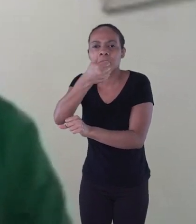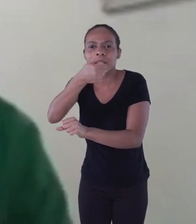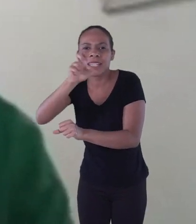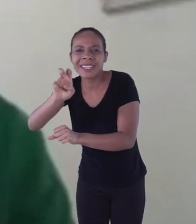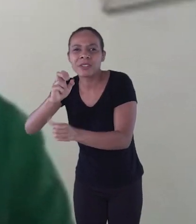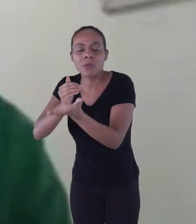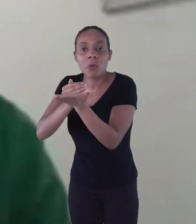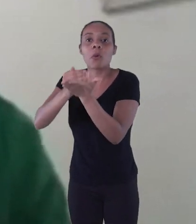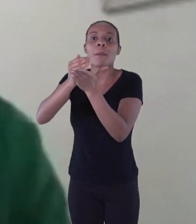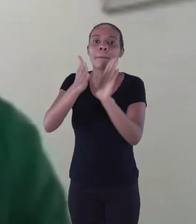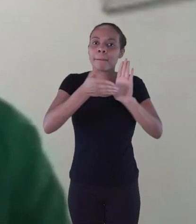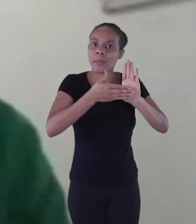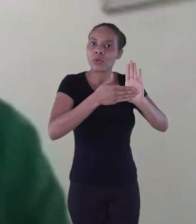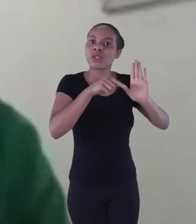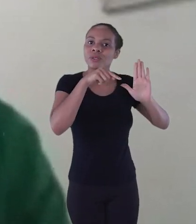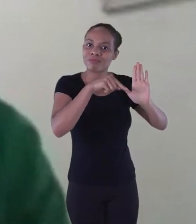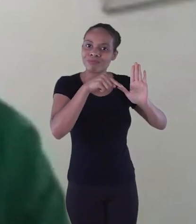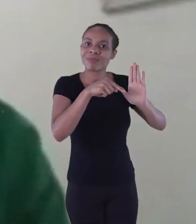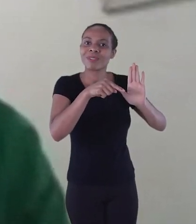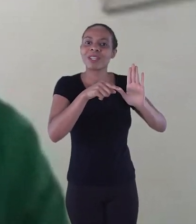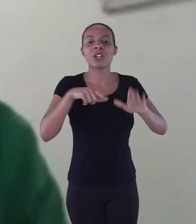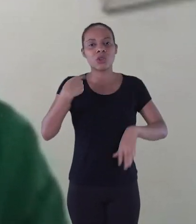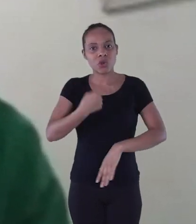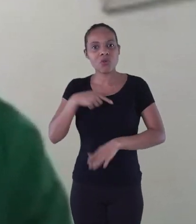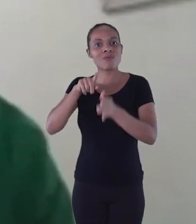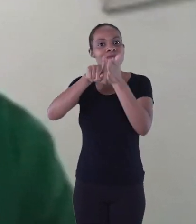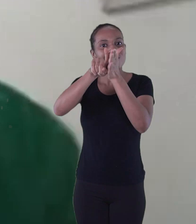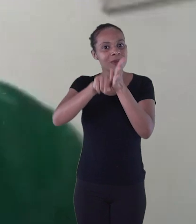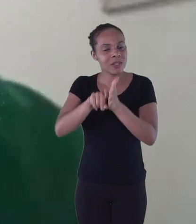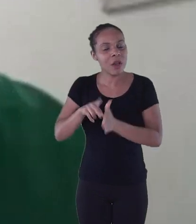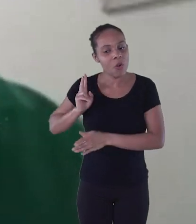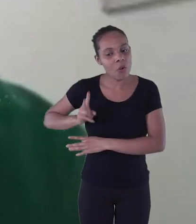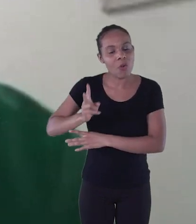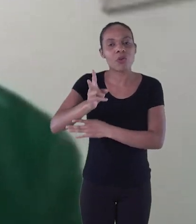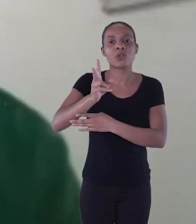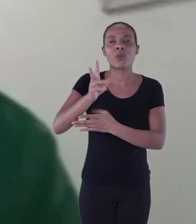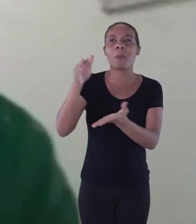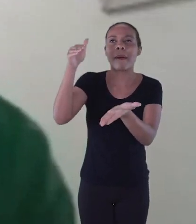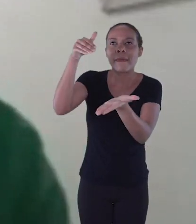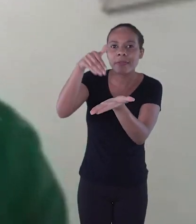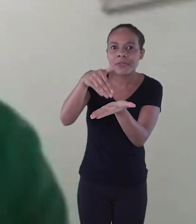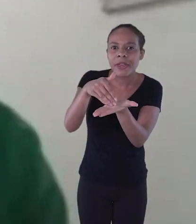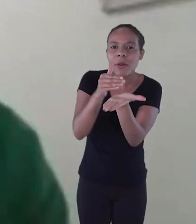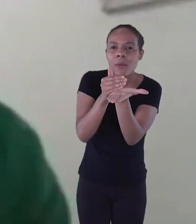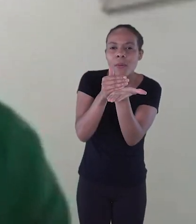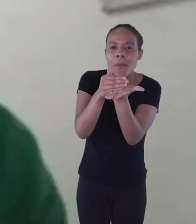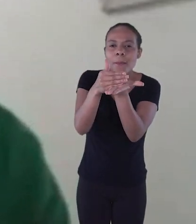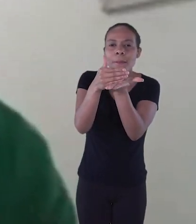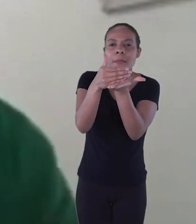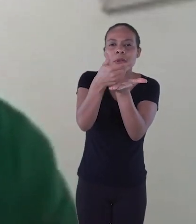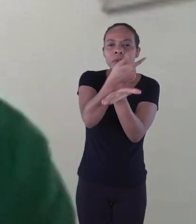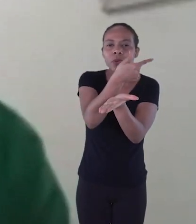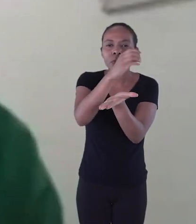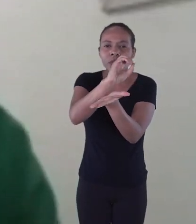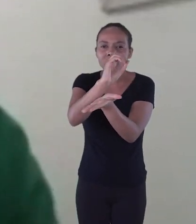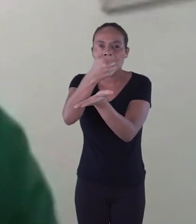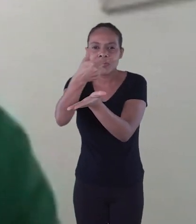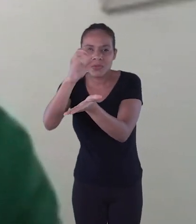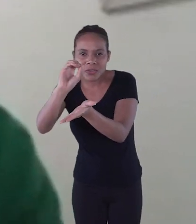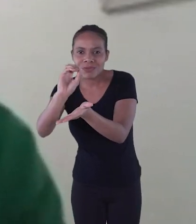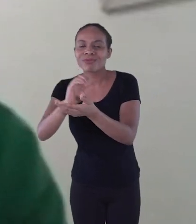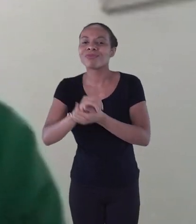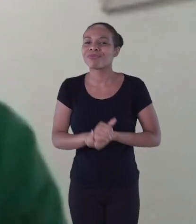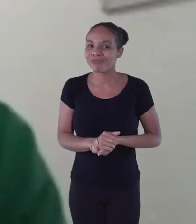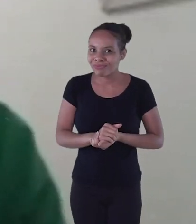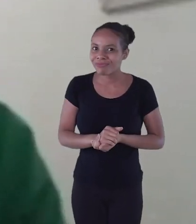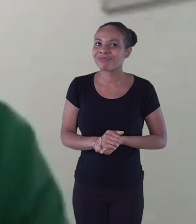pesquisa continuou praticamente até o início de 2020, né, quando aí já o livro começa a criar